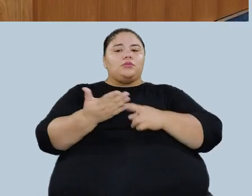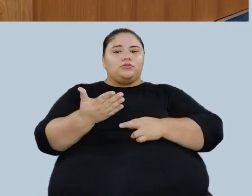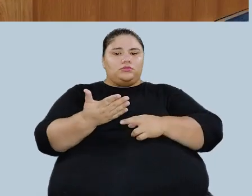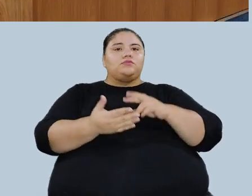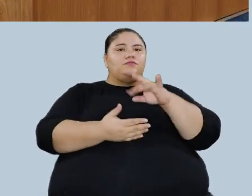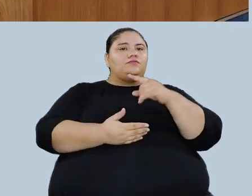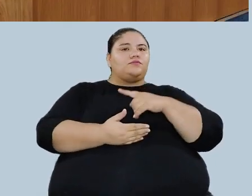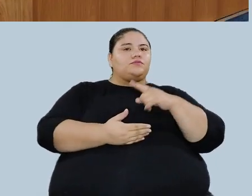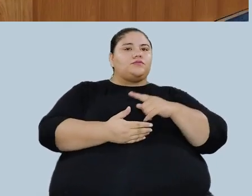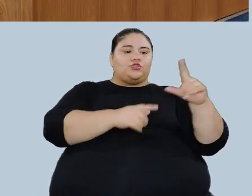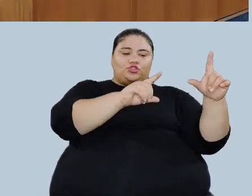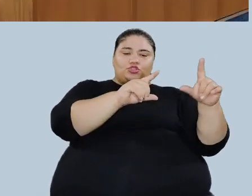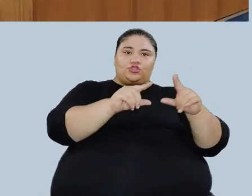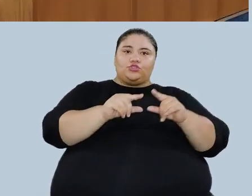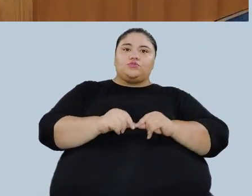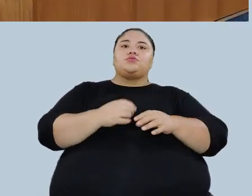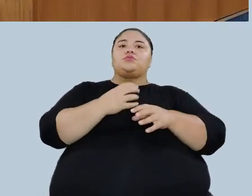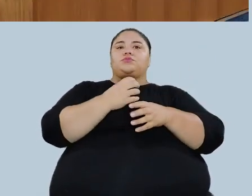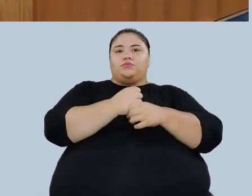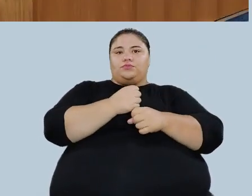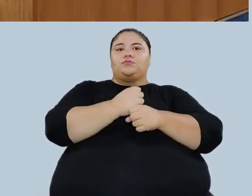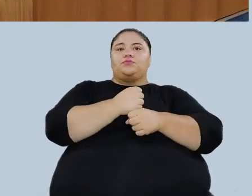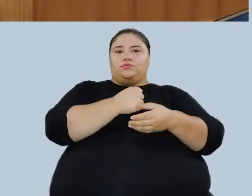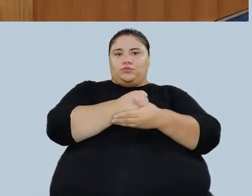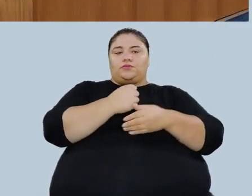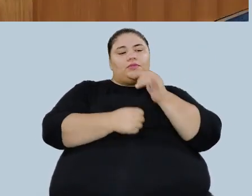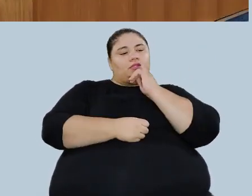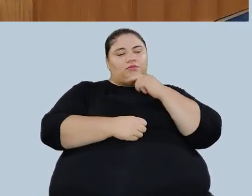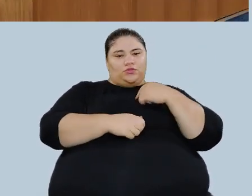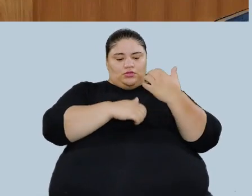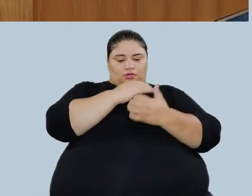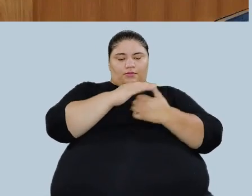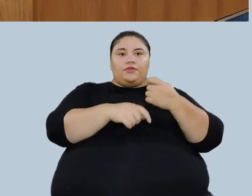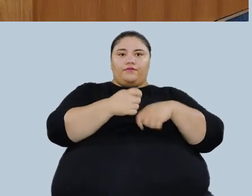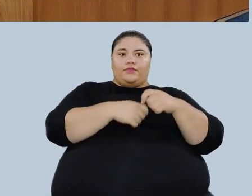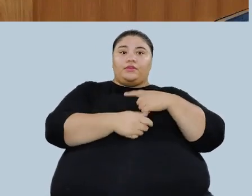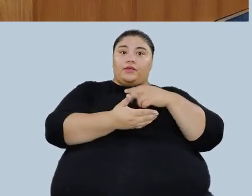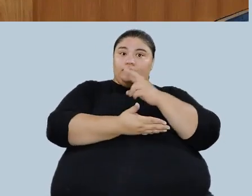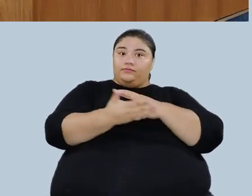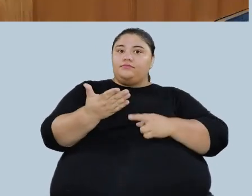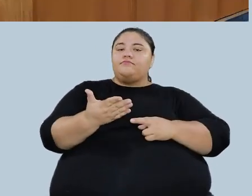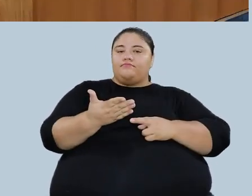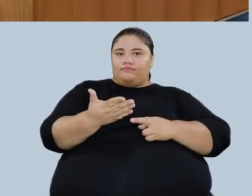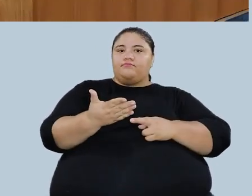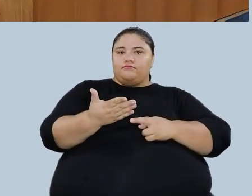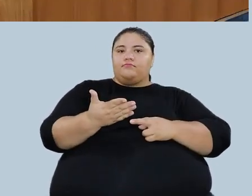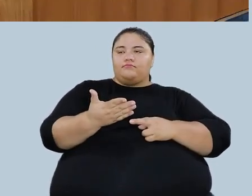margem a reduzir bastante a base de cálculo. Porque, por exemplo, eu tenho uma empresa financeira que tem receitas